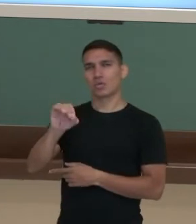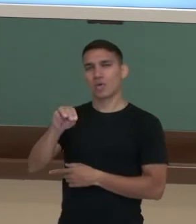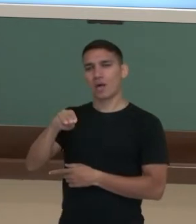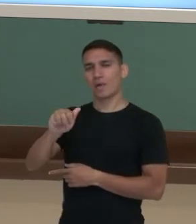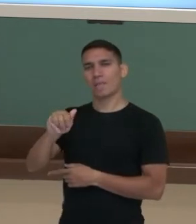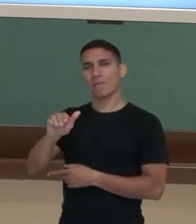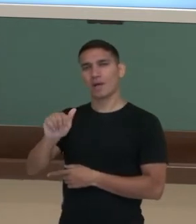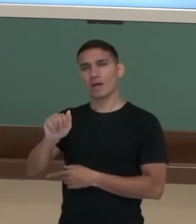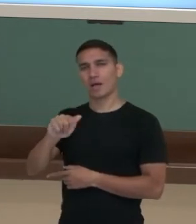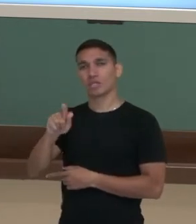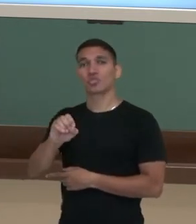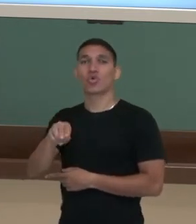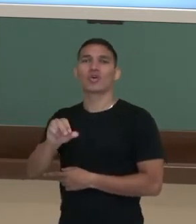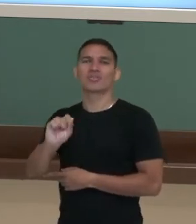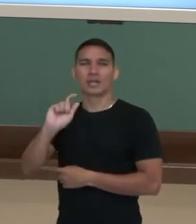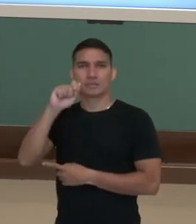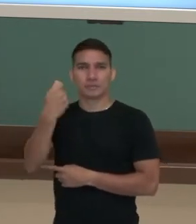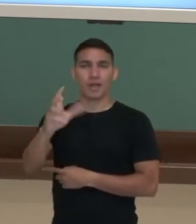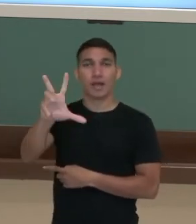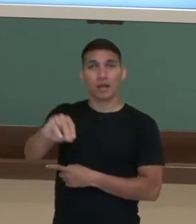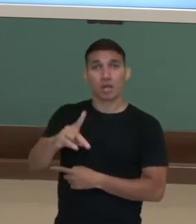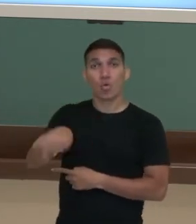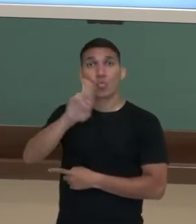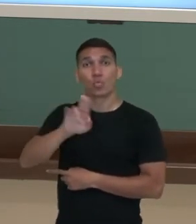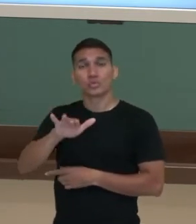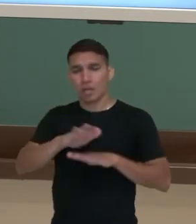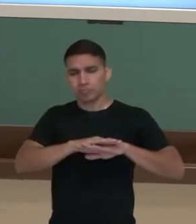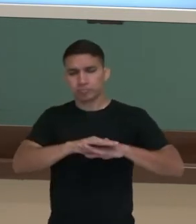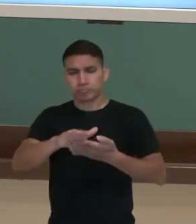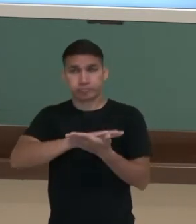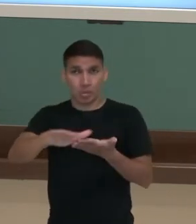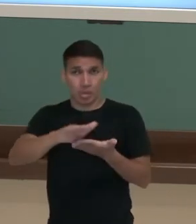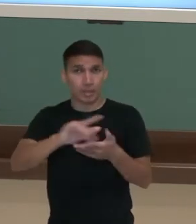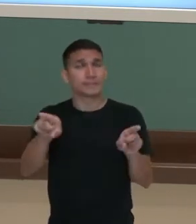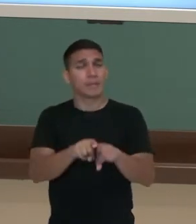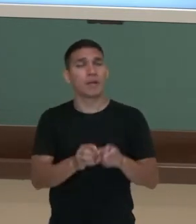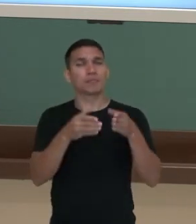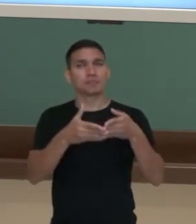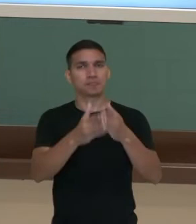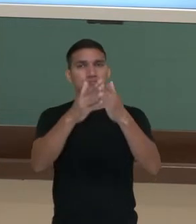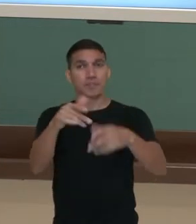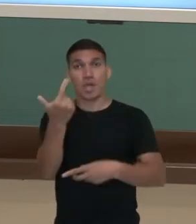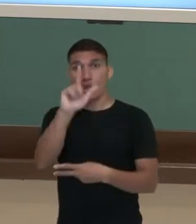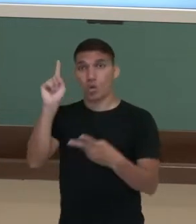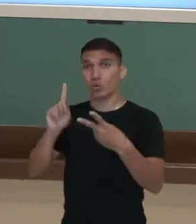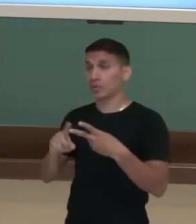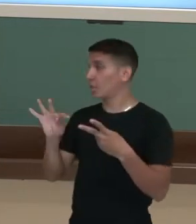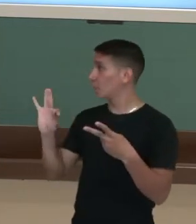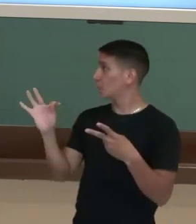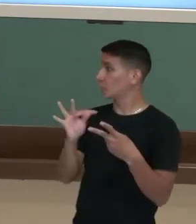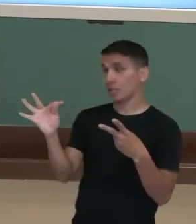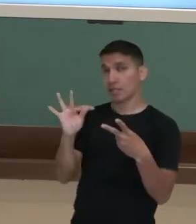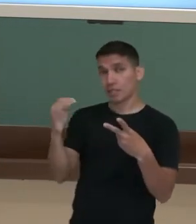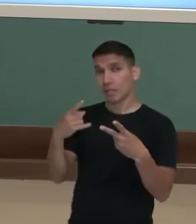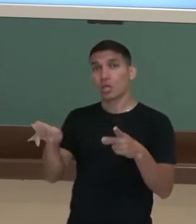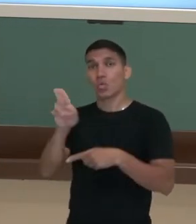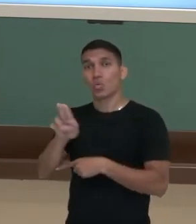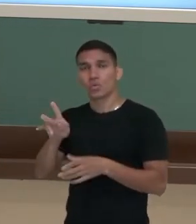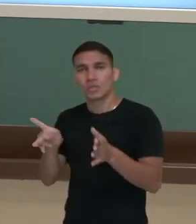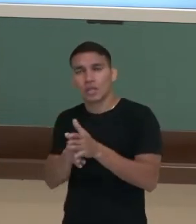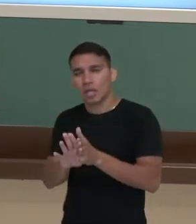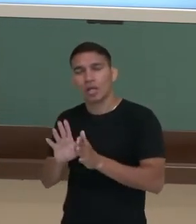bastante plana, usada, por exemplo, para navegação. Temos também a bacia hidrográfica do Tocantins-Araguaia,